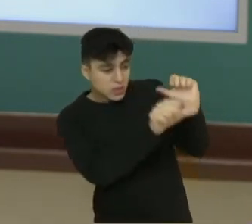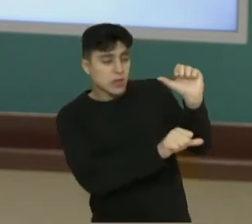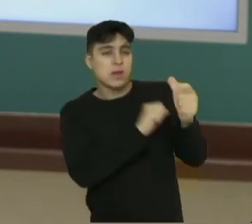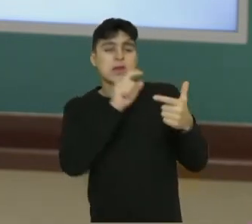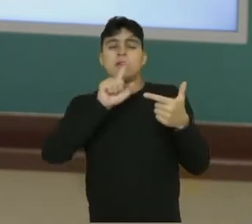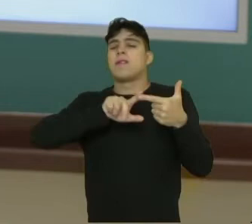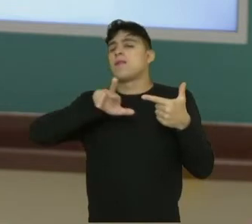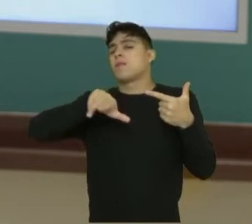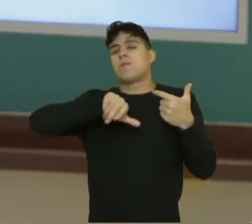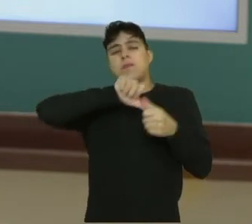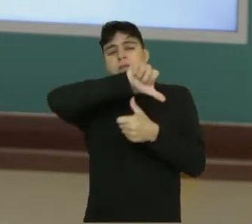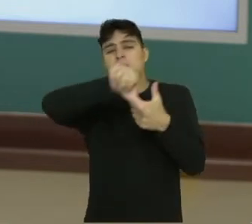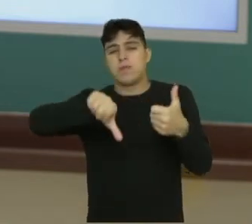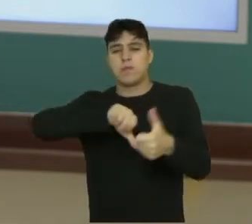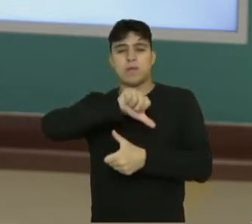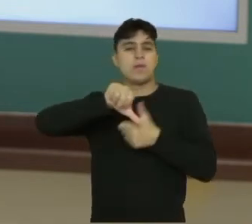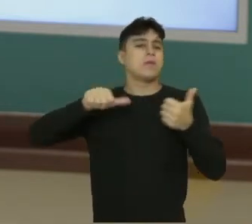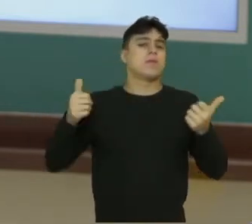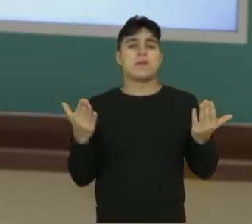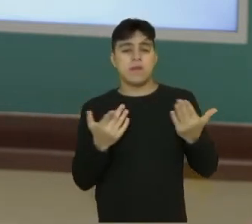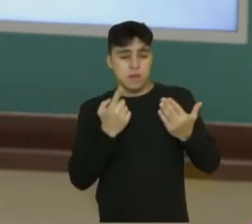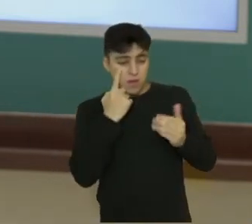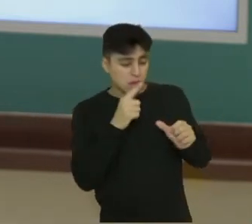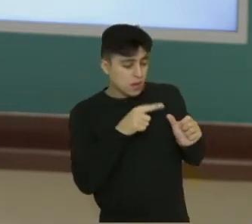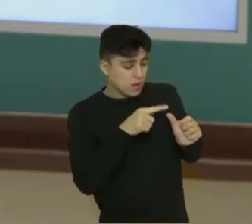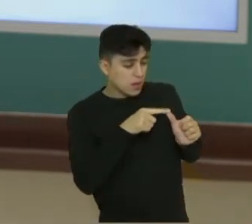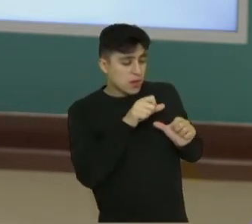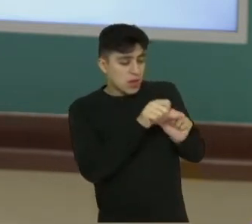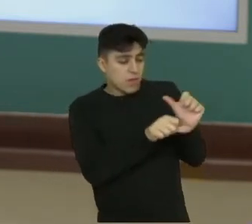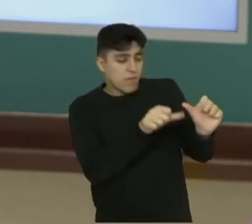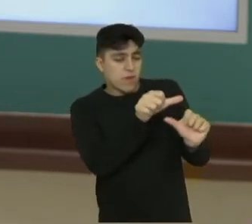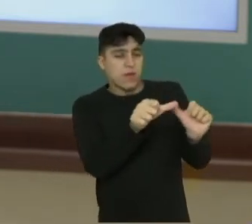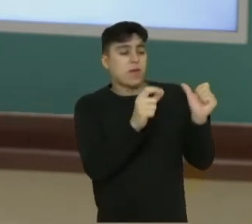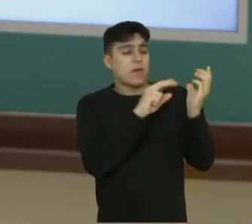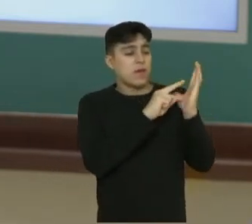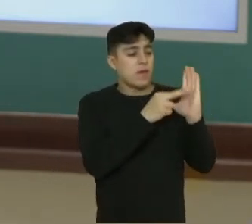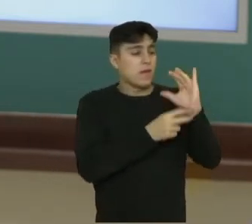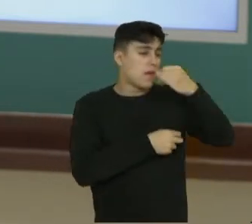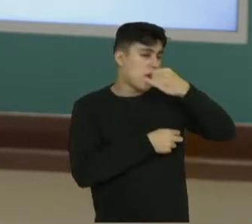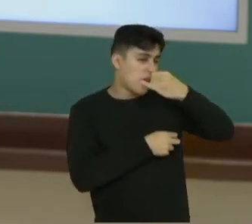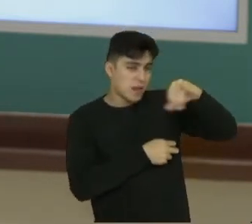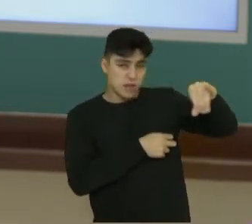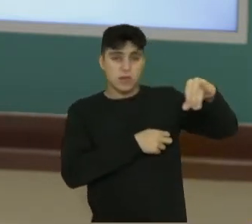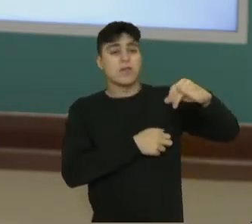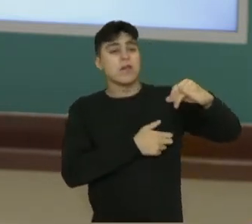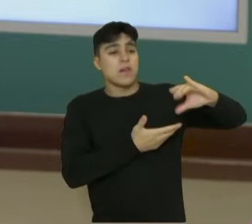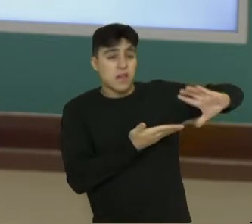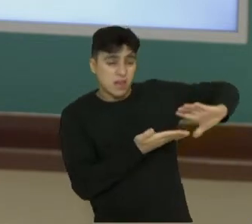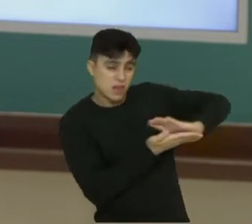não renovável. Então, a renovável são aquelas que eu consigo,